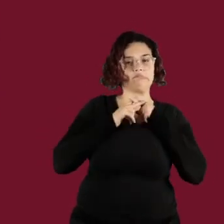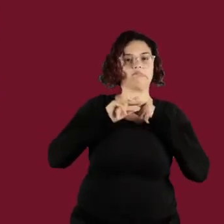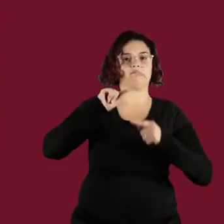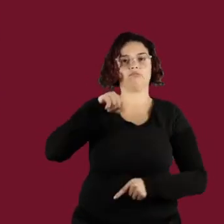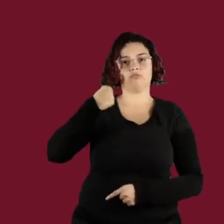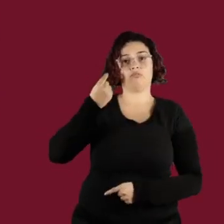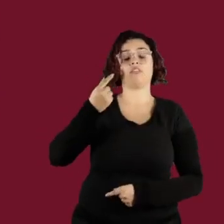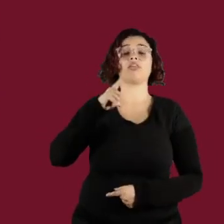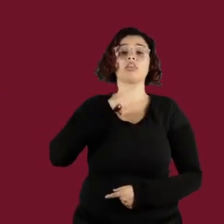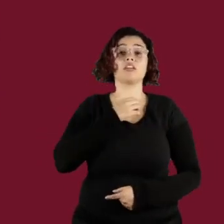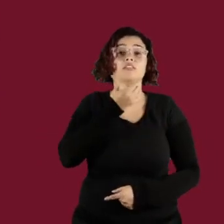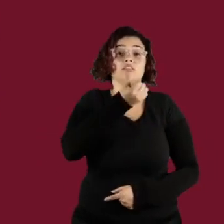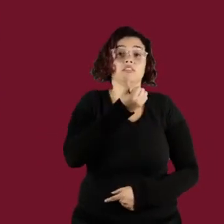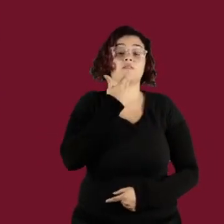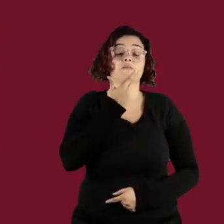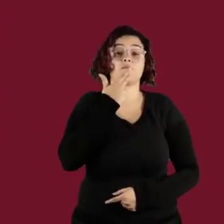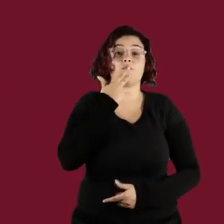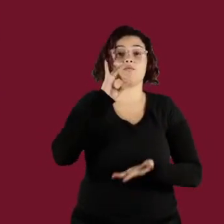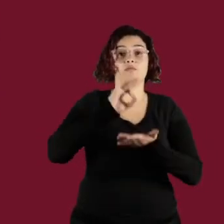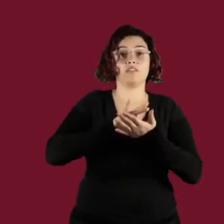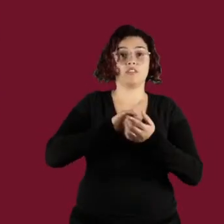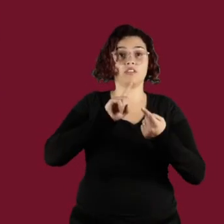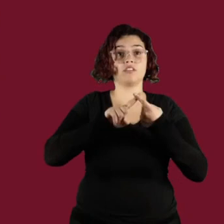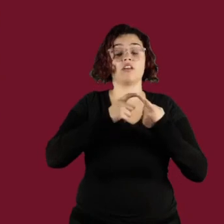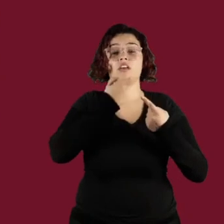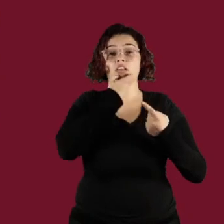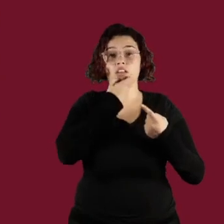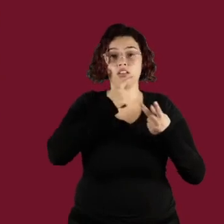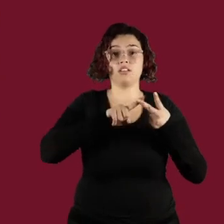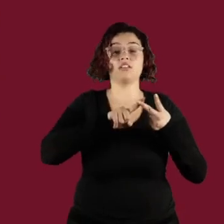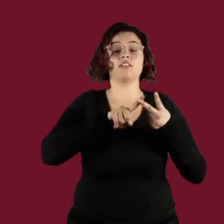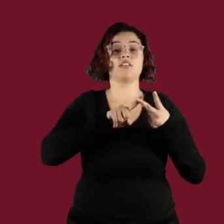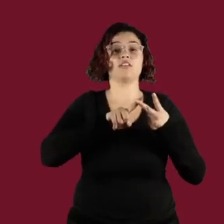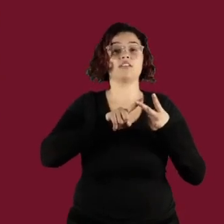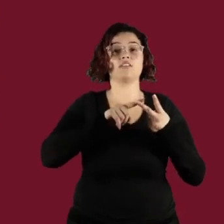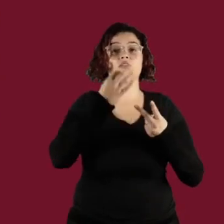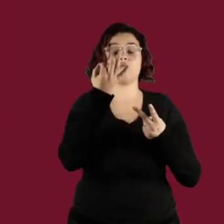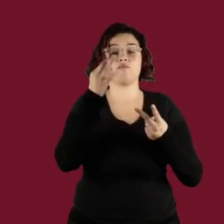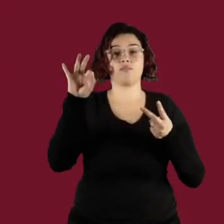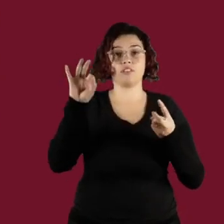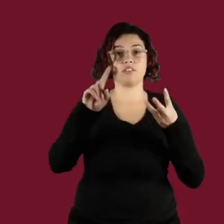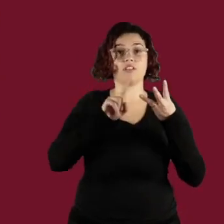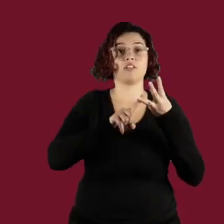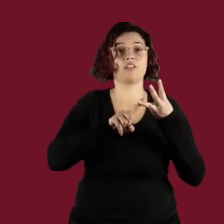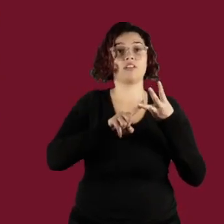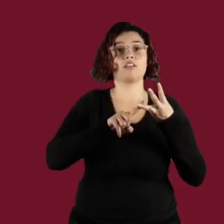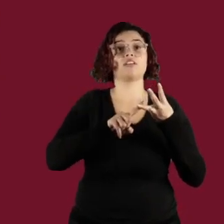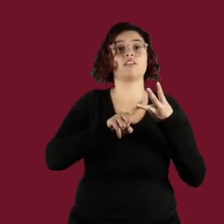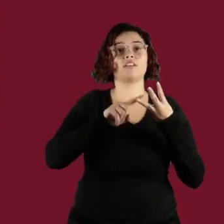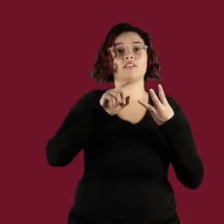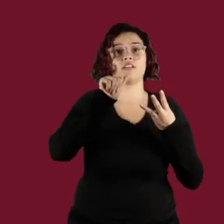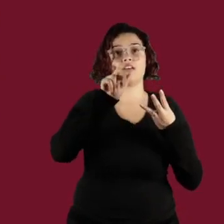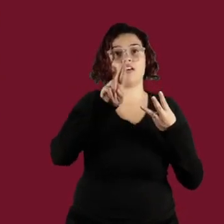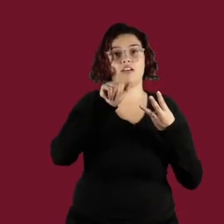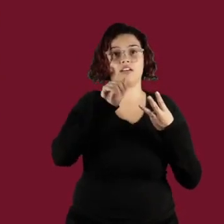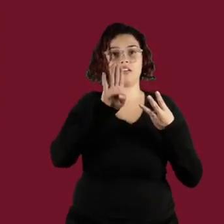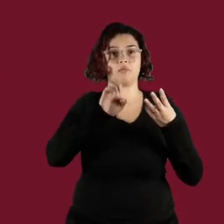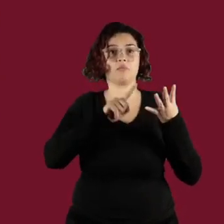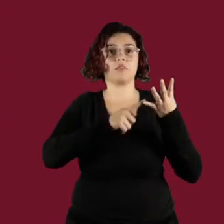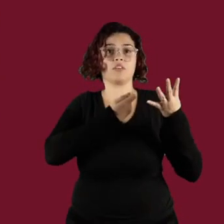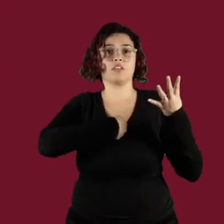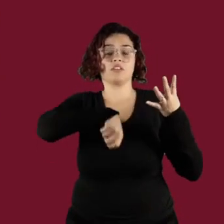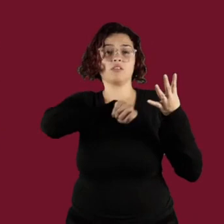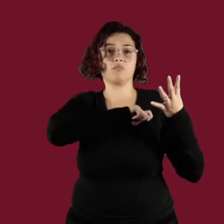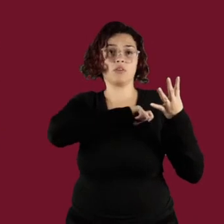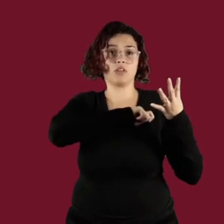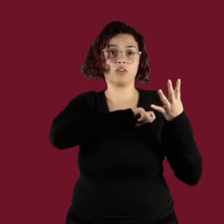inglês, o espanhol, francês, mandarim, árabe e russo. São as línguas oficiais, sendo que o inglês e o espanhol são línguas